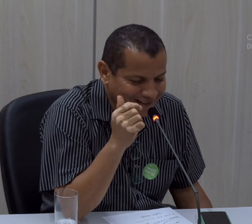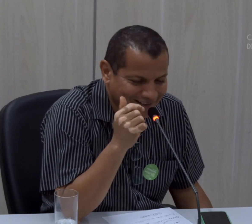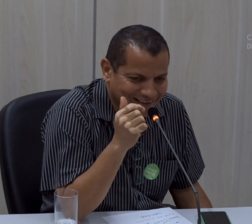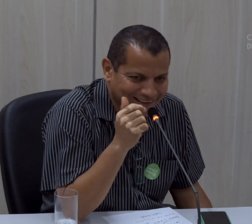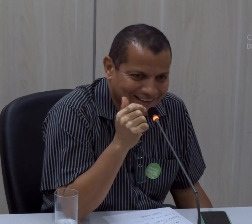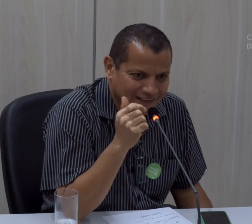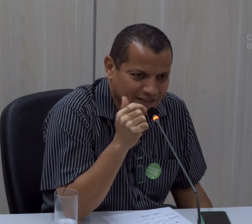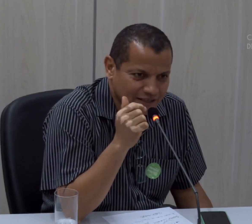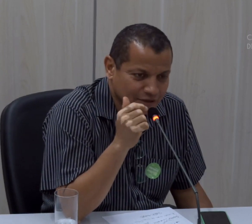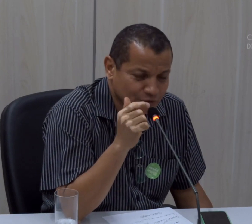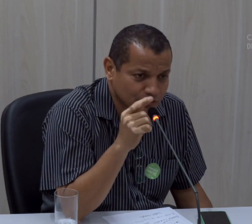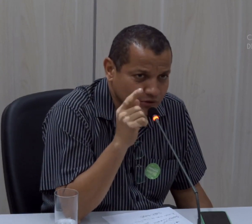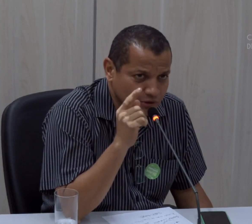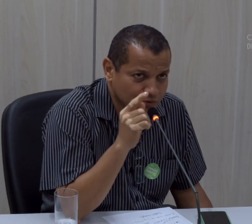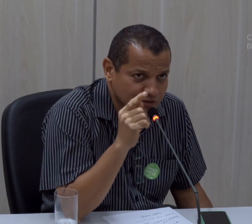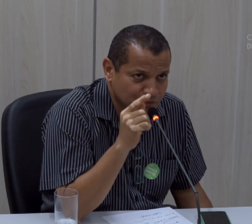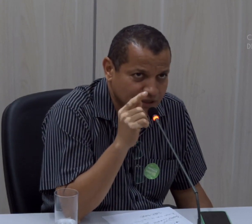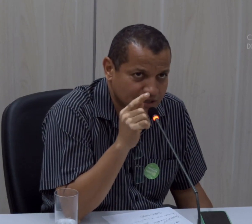humilde.